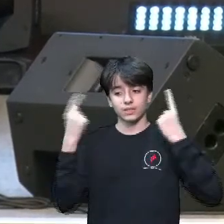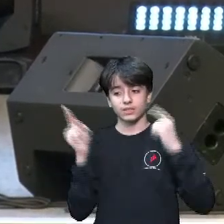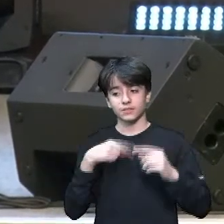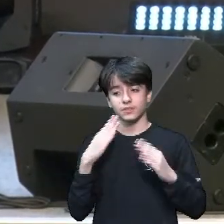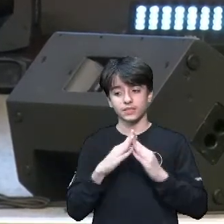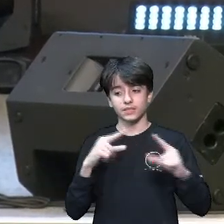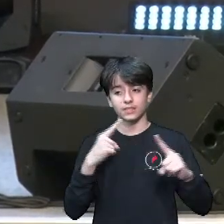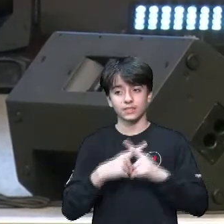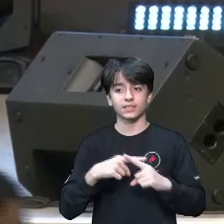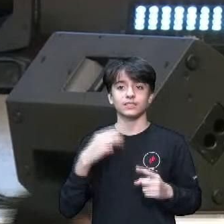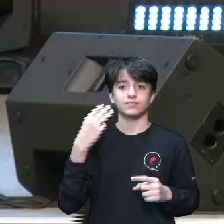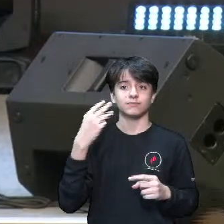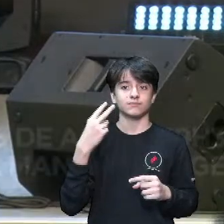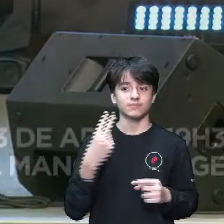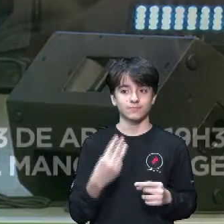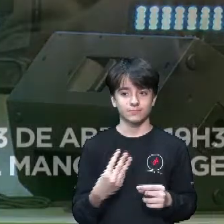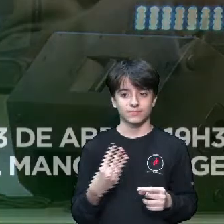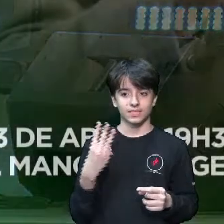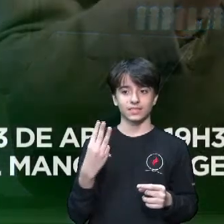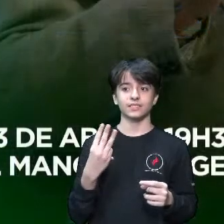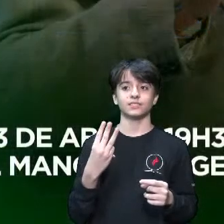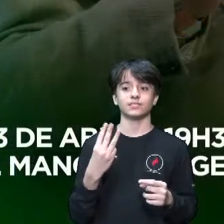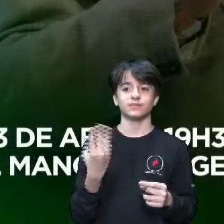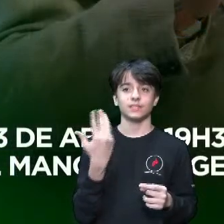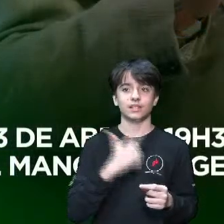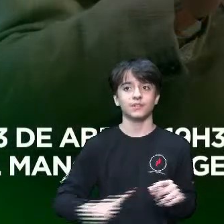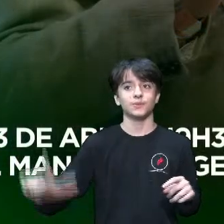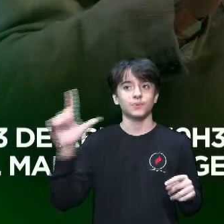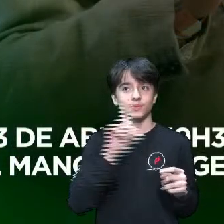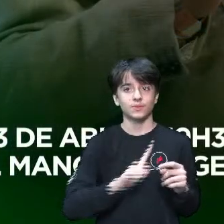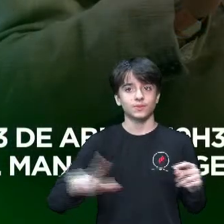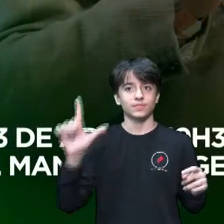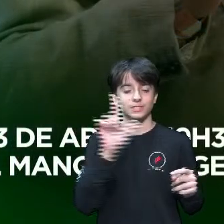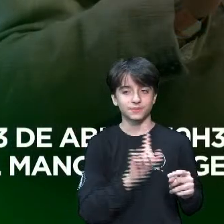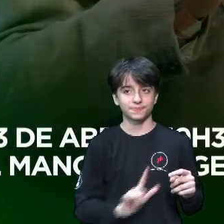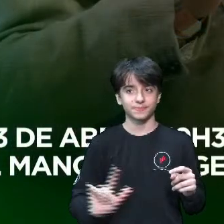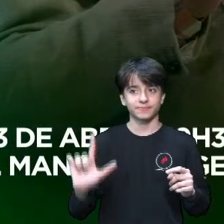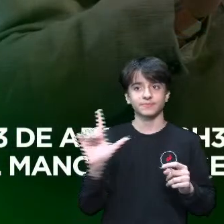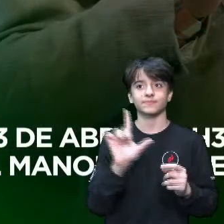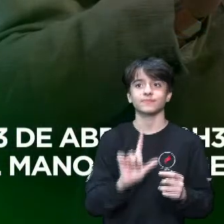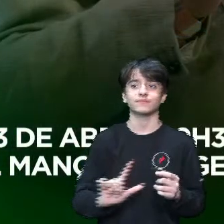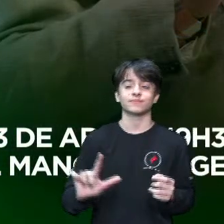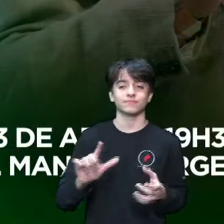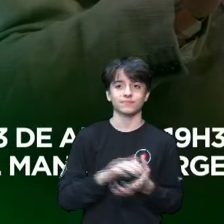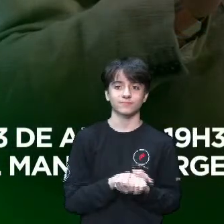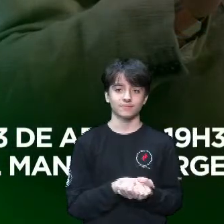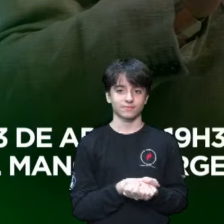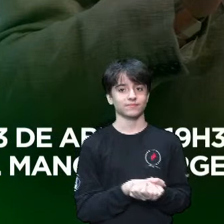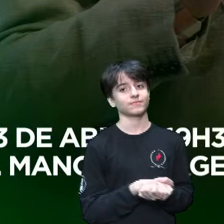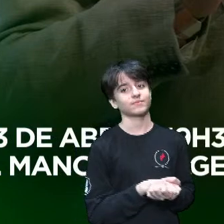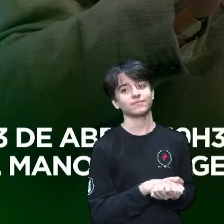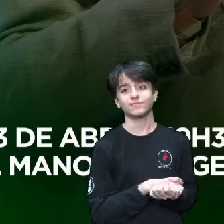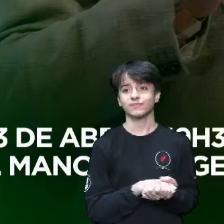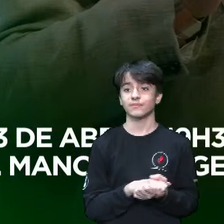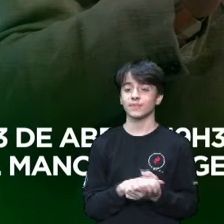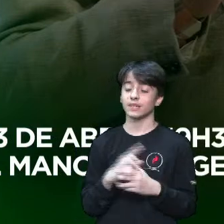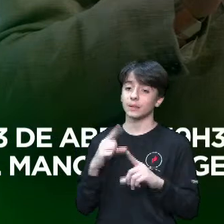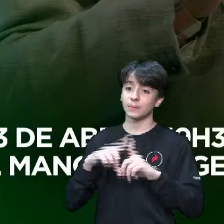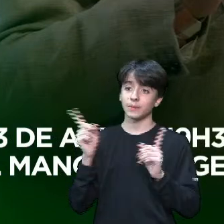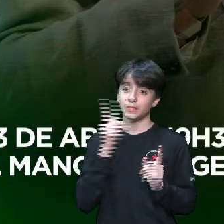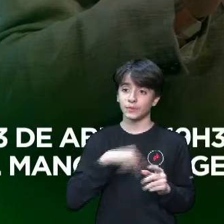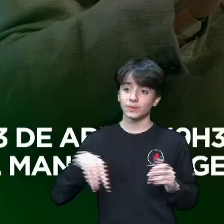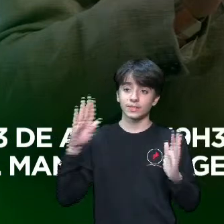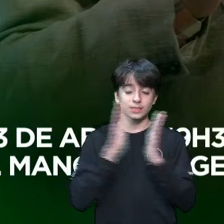em Três Lagoas, no Mato Grosso do Sul. Um pouquinho longe para você ir, né? Mas você pode estar